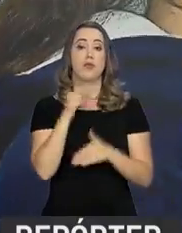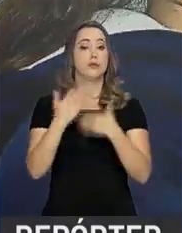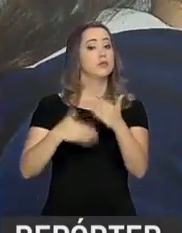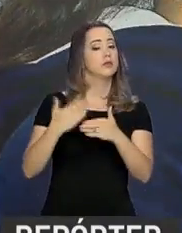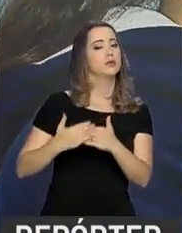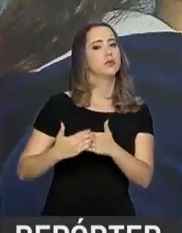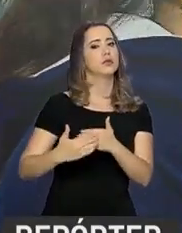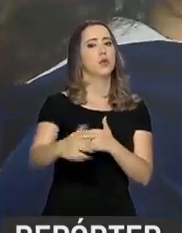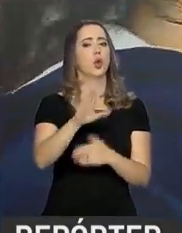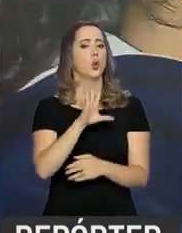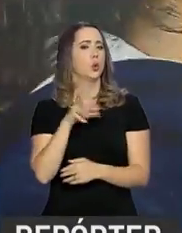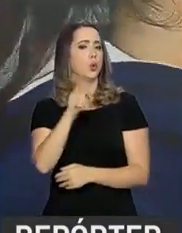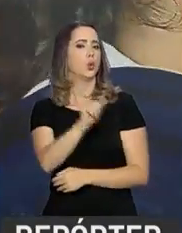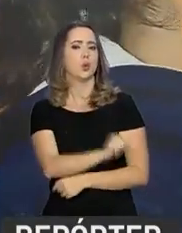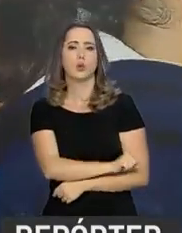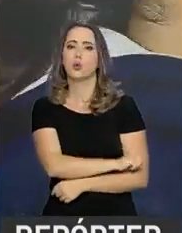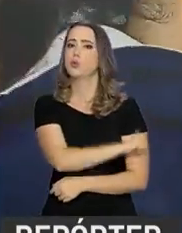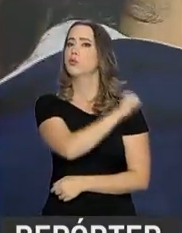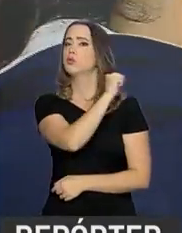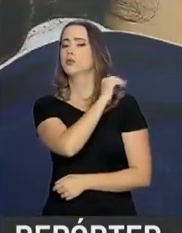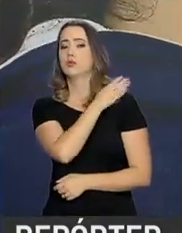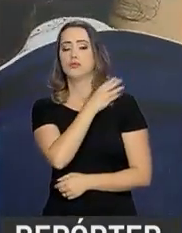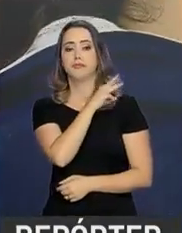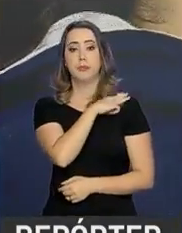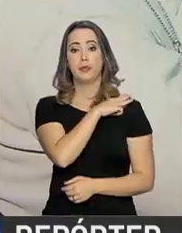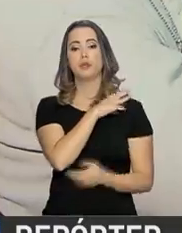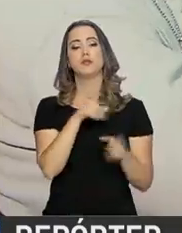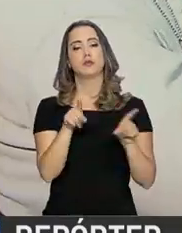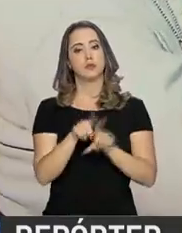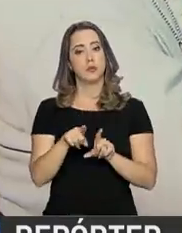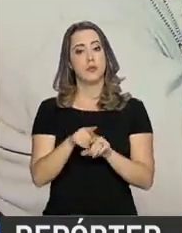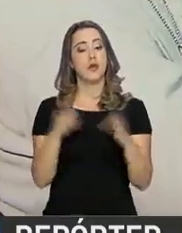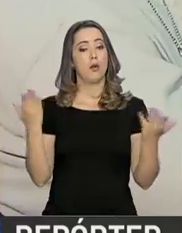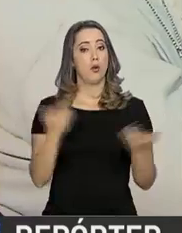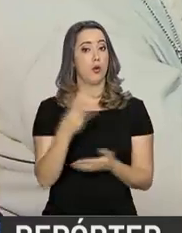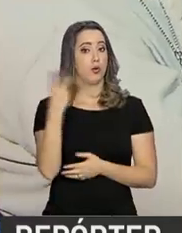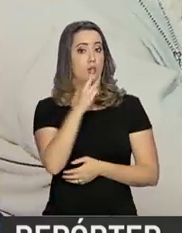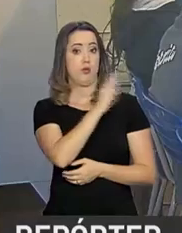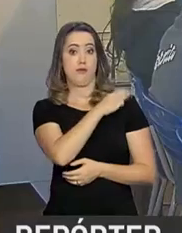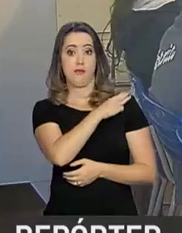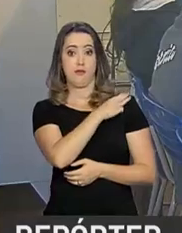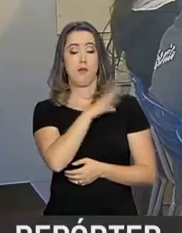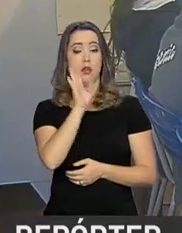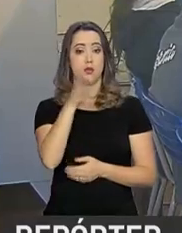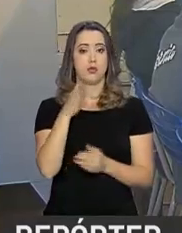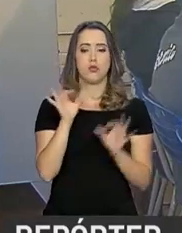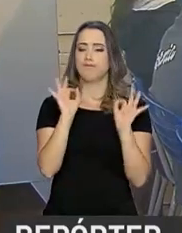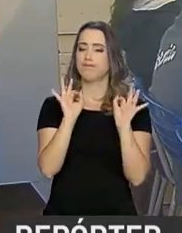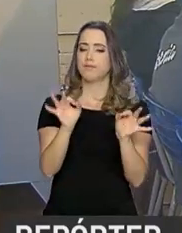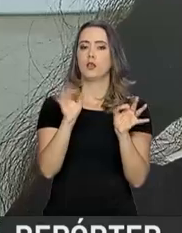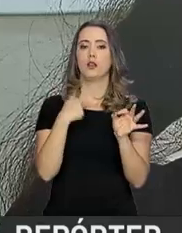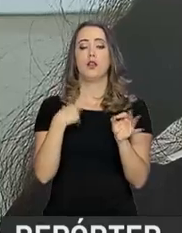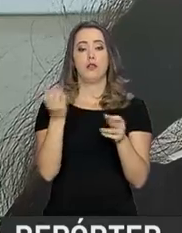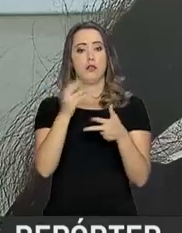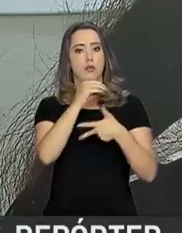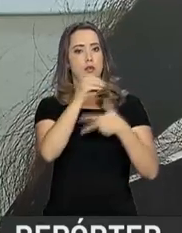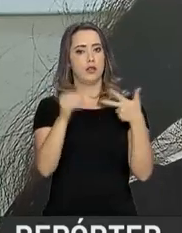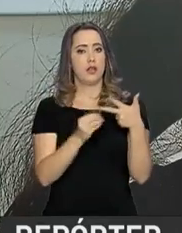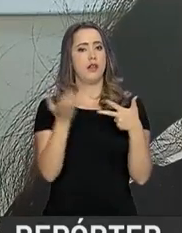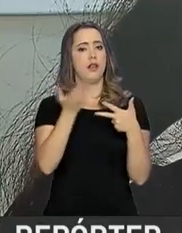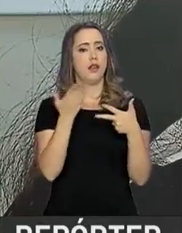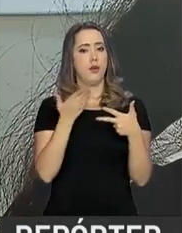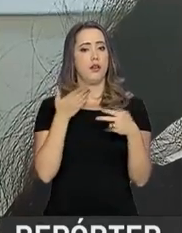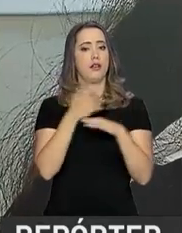passou por todas as séries do ensino fundamental e médio hoje no 3º ano está pronta para fazer o enem ela quer ser